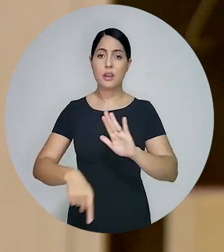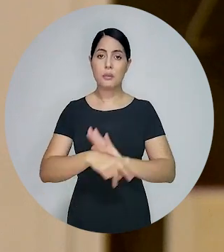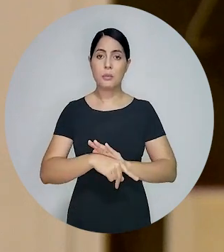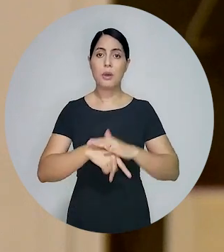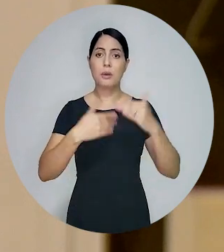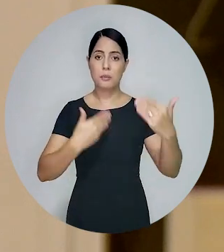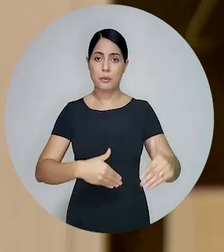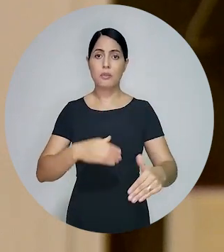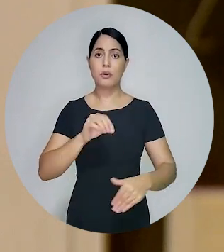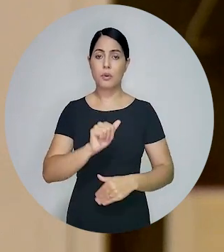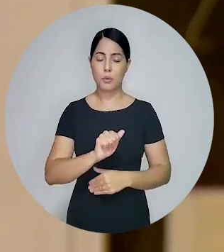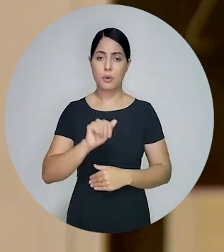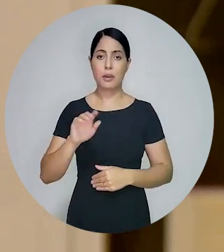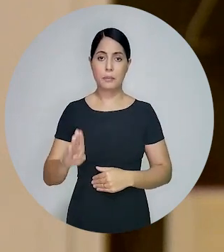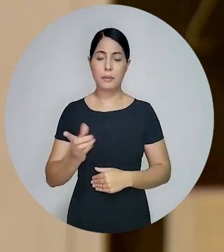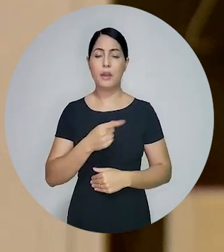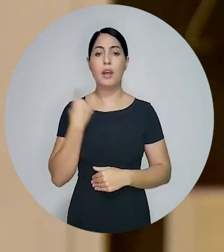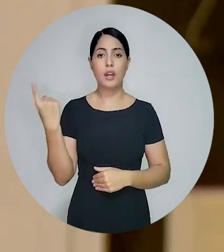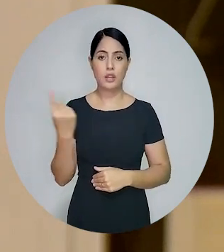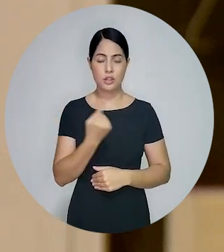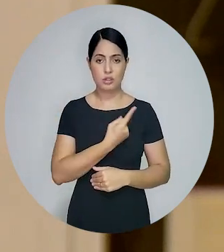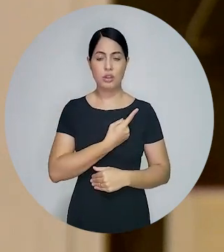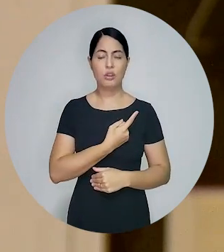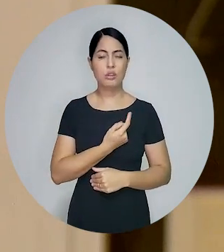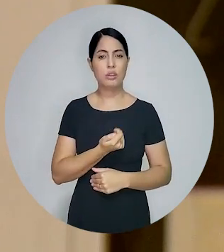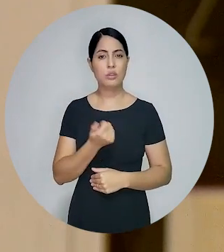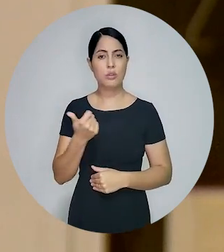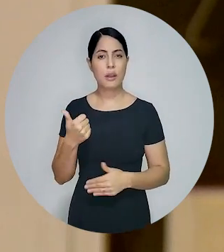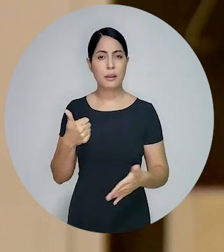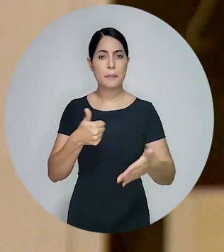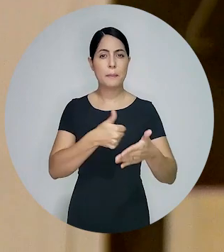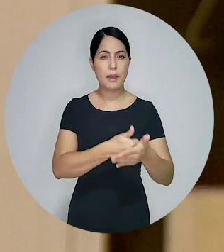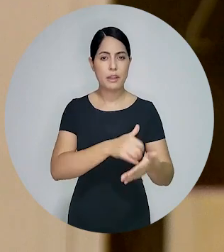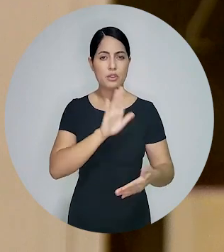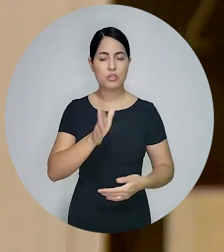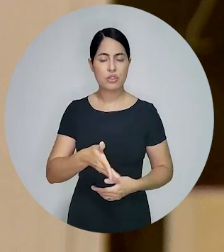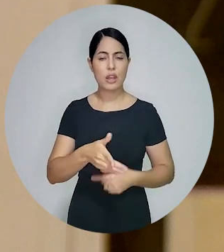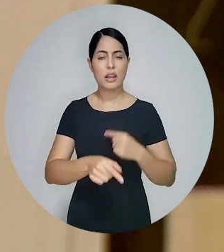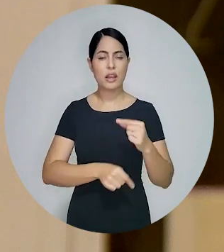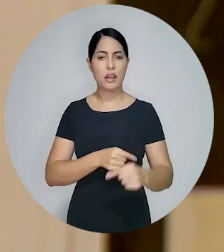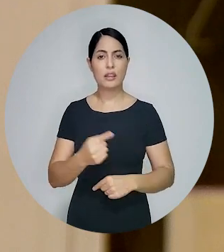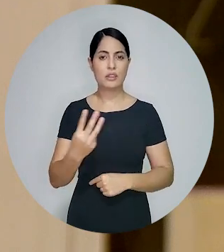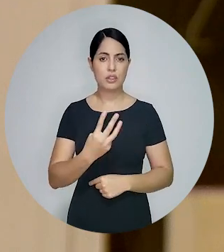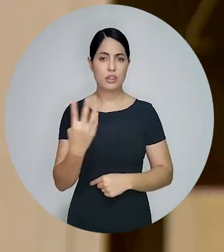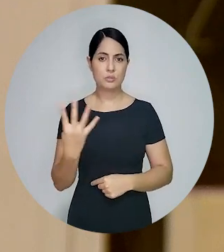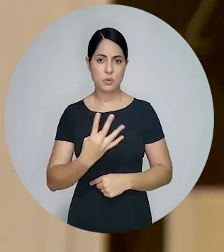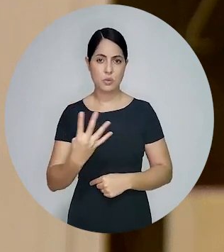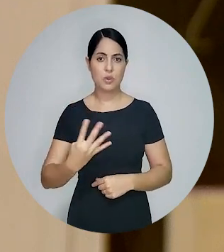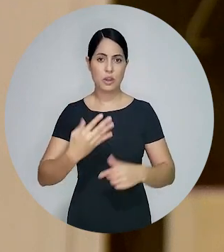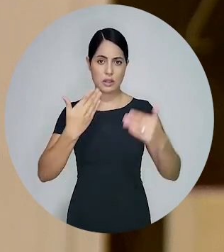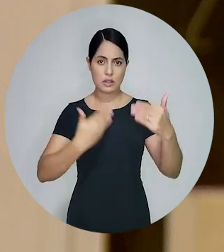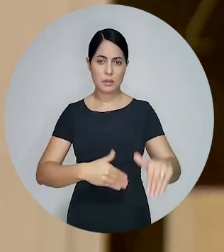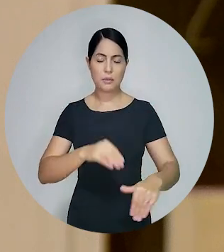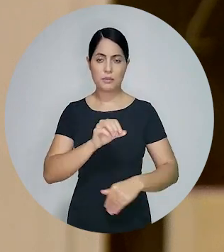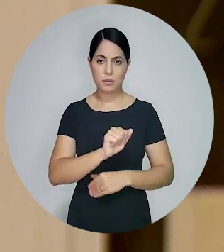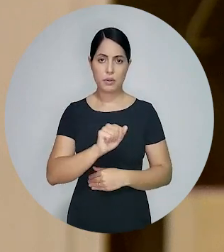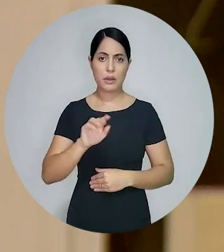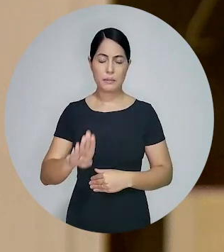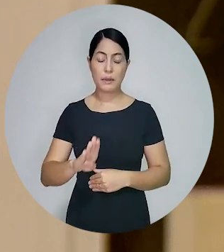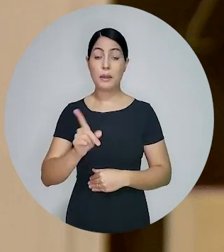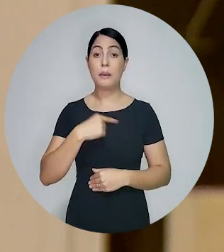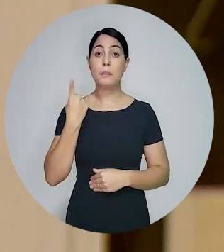questão desse exame, estamos aí às portas da realização do 34º exame de